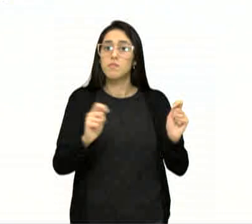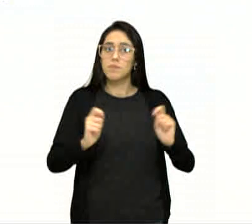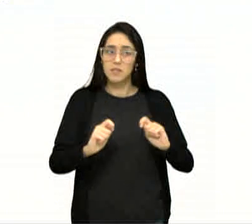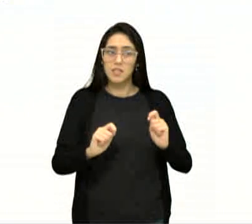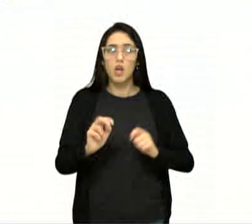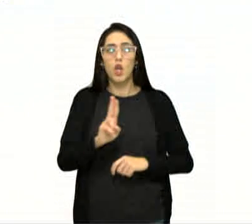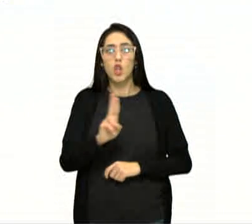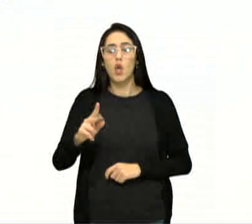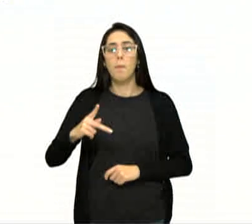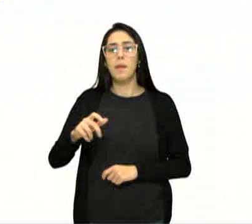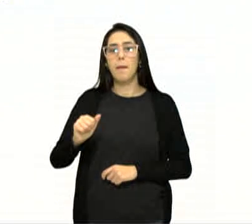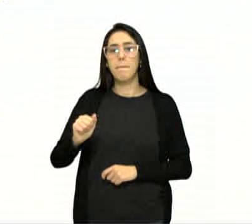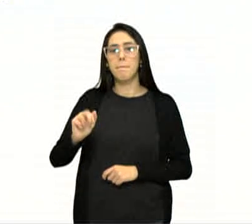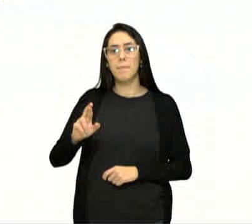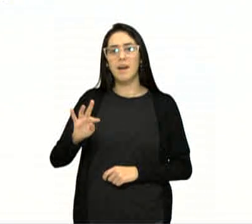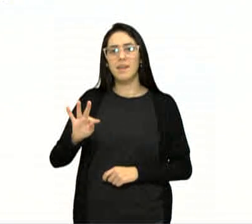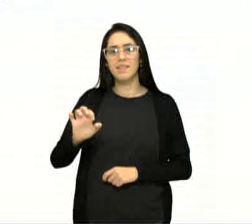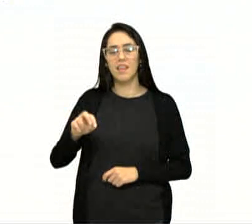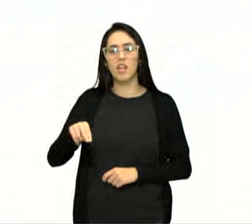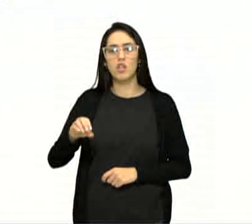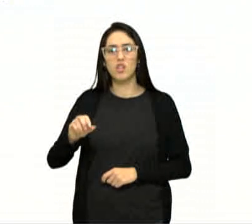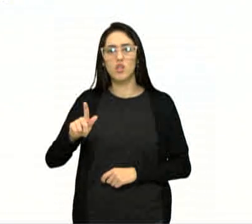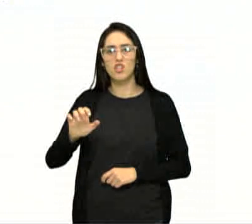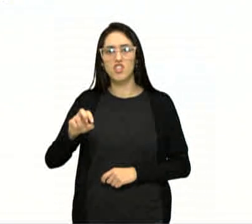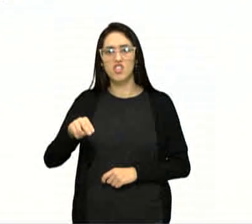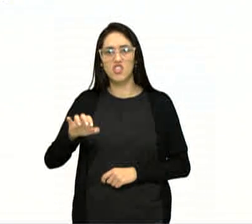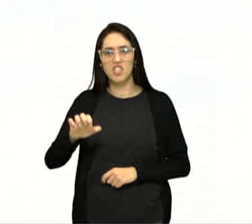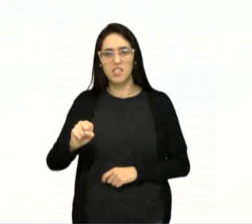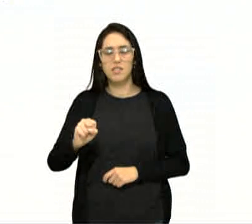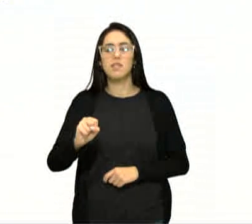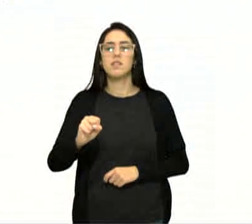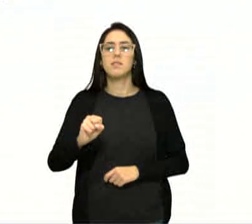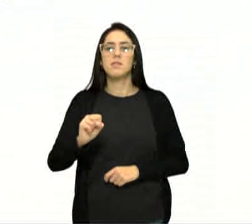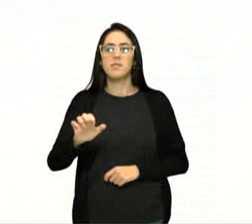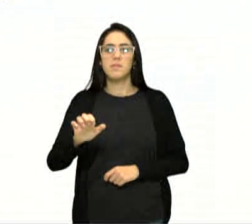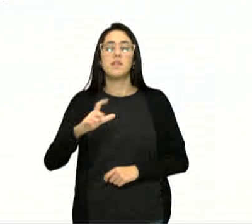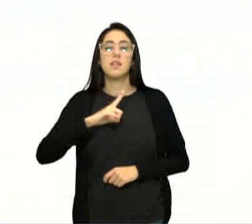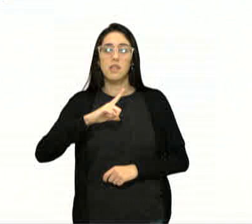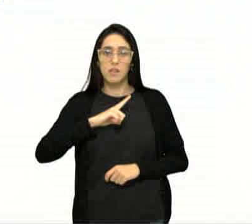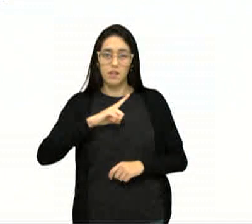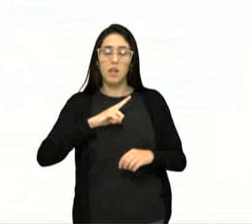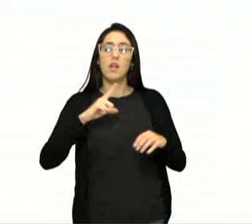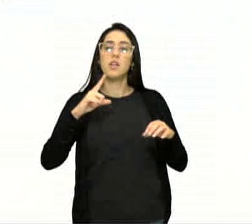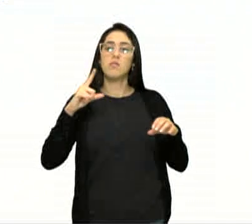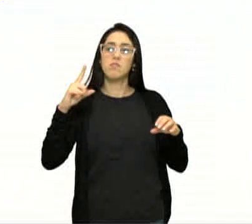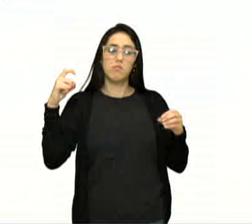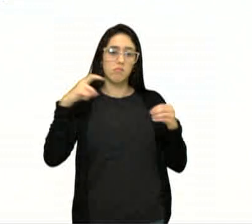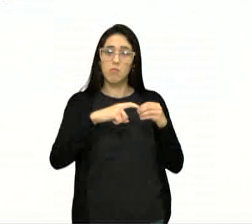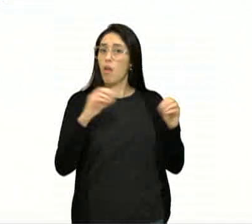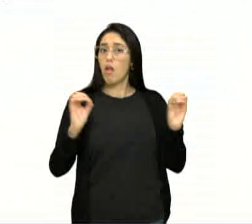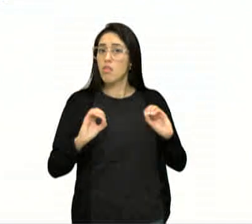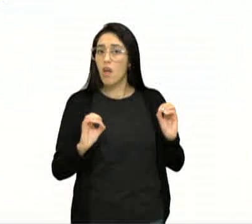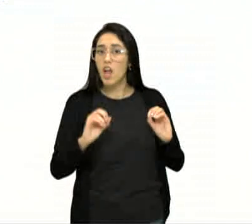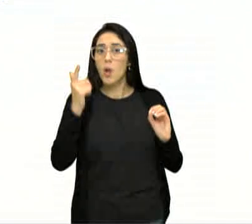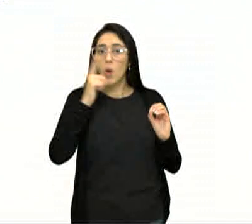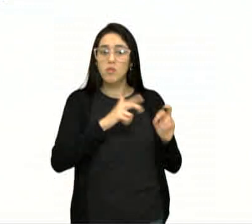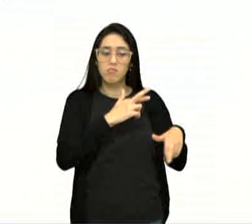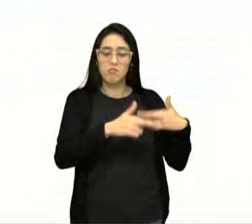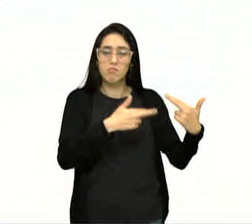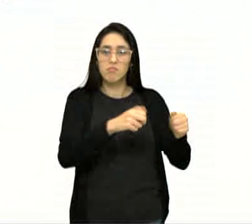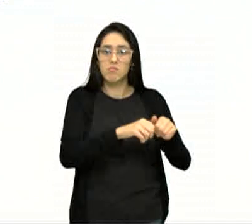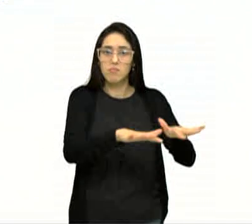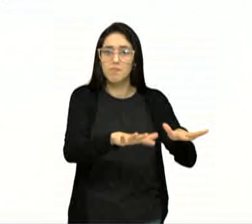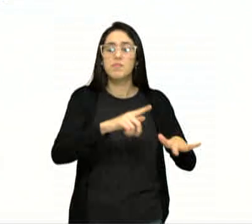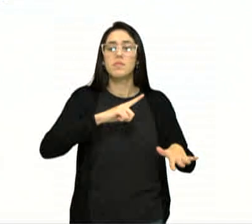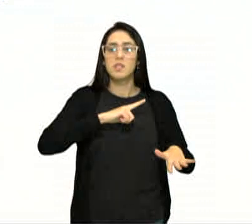reprodução assexuada de animais em que o embrião se desenvolve de um óvulo sem a ocorrência da fecundação. Então, sim, com certeza, os